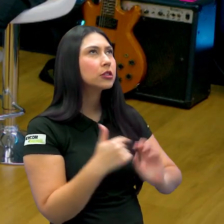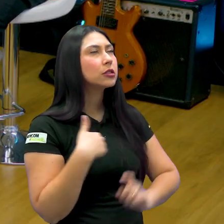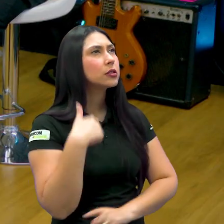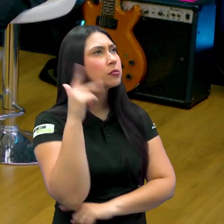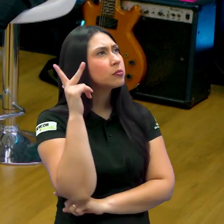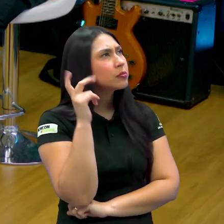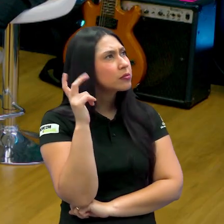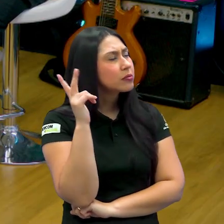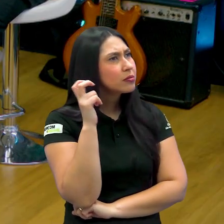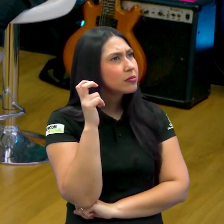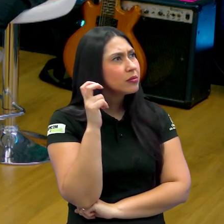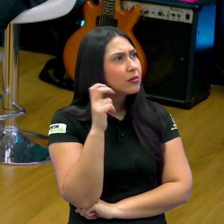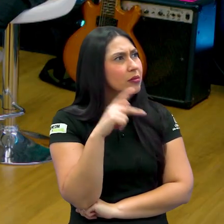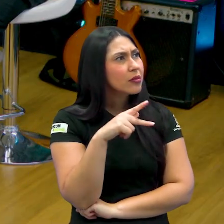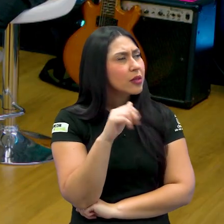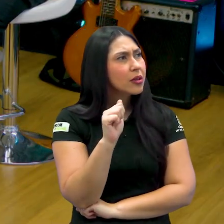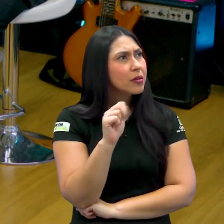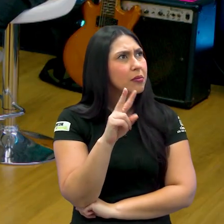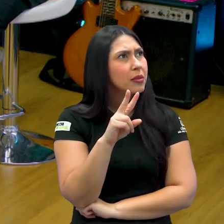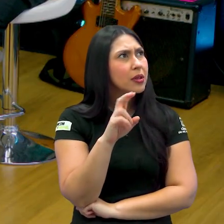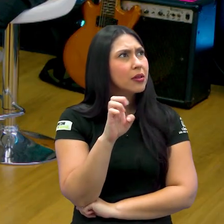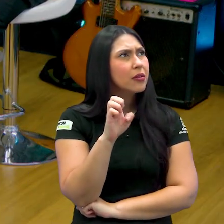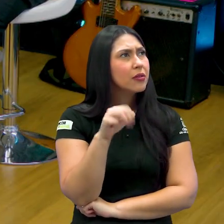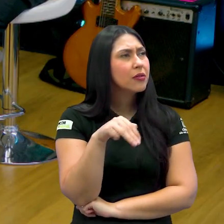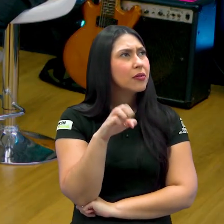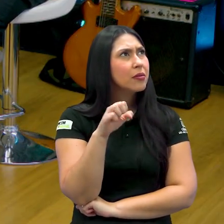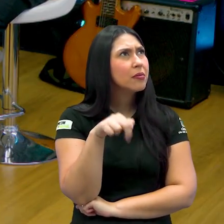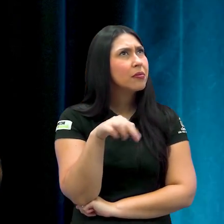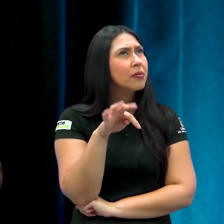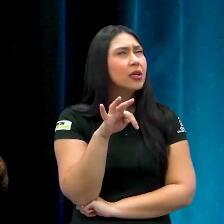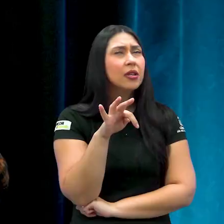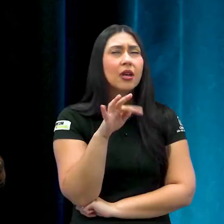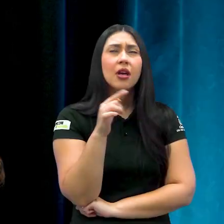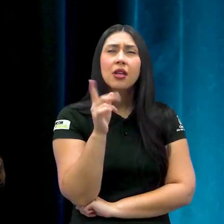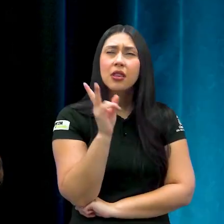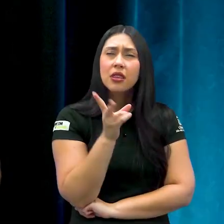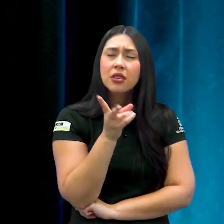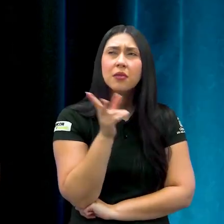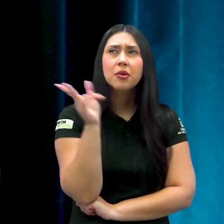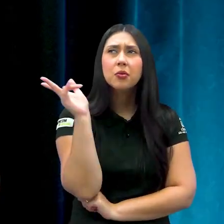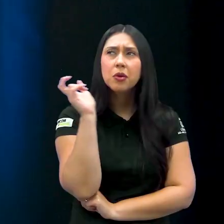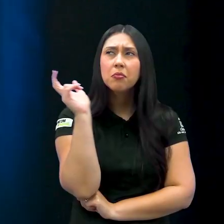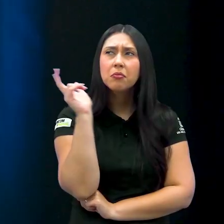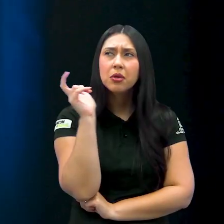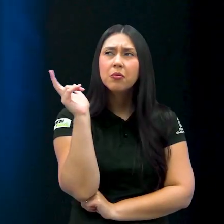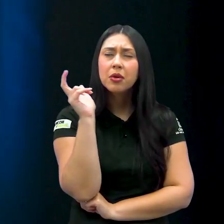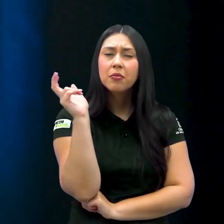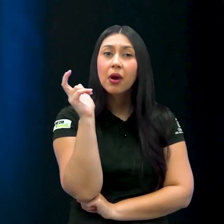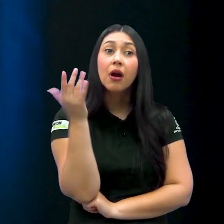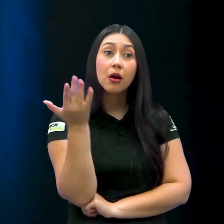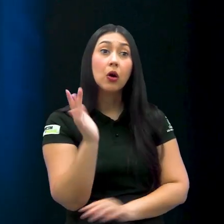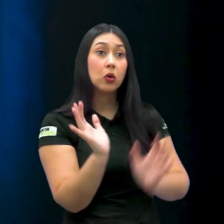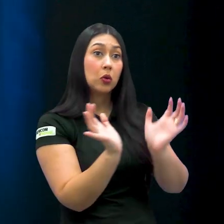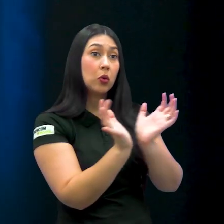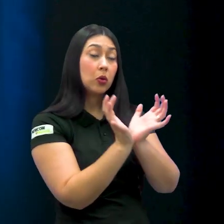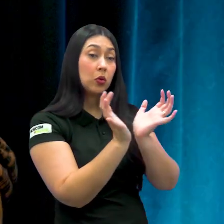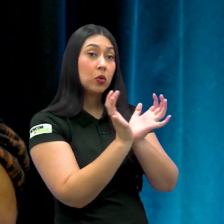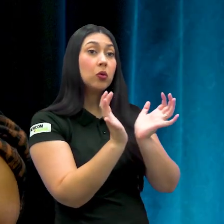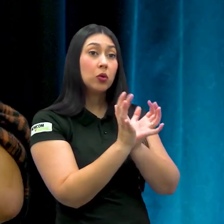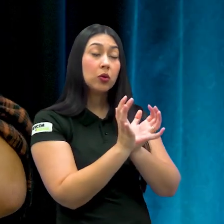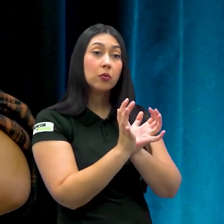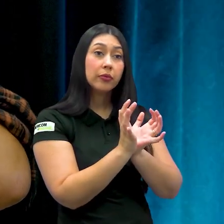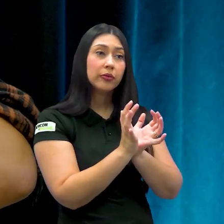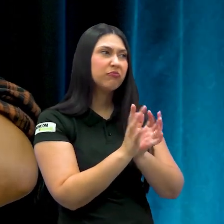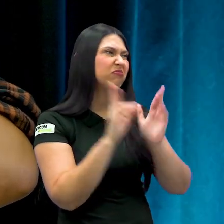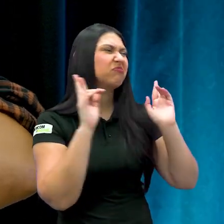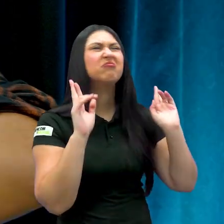disco... Eu tava ouvindo Pavement, assim, eu via Pavement, eu acordava e dormia ouvindo Pavement, aquilo. É uma